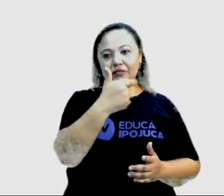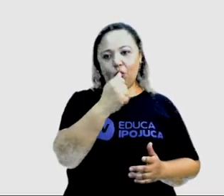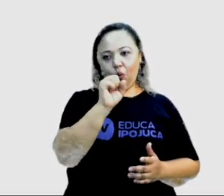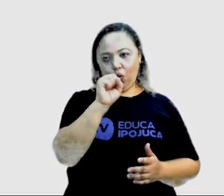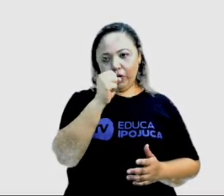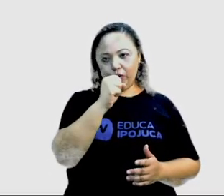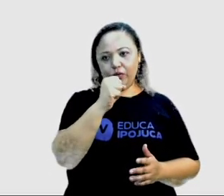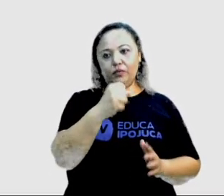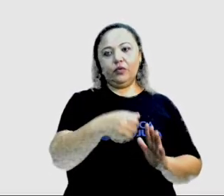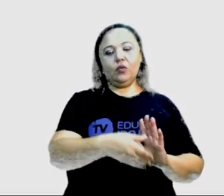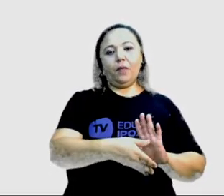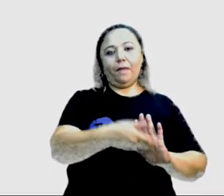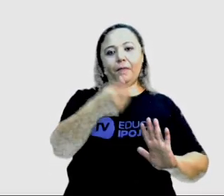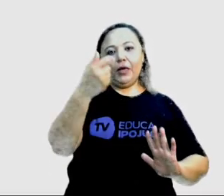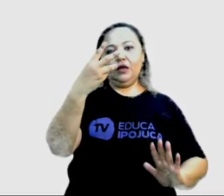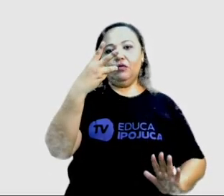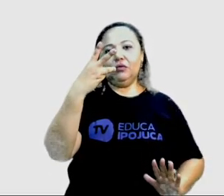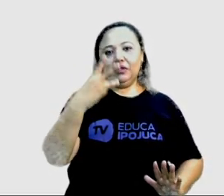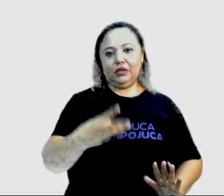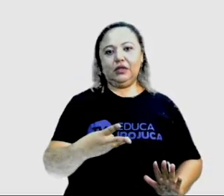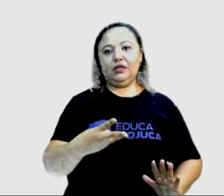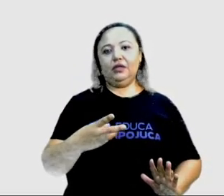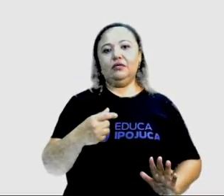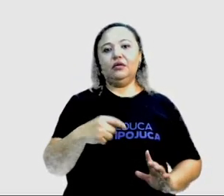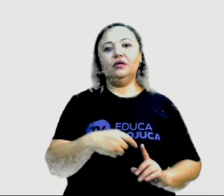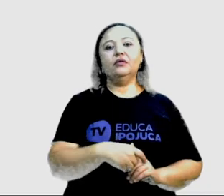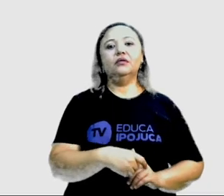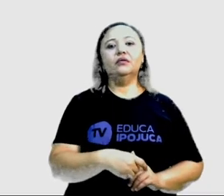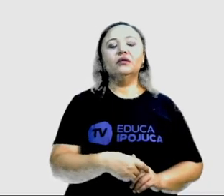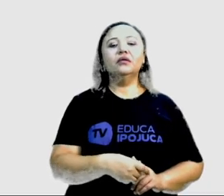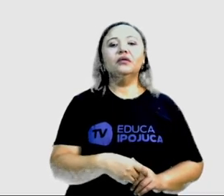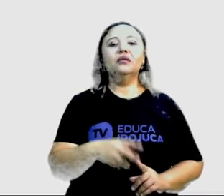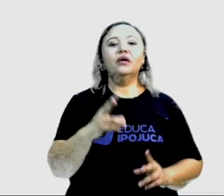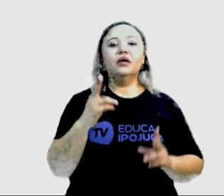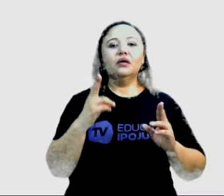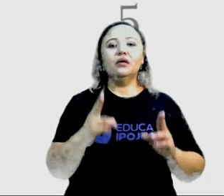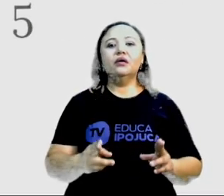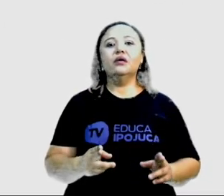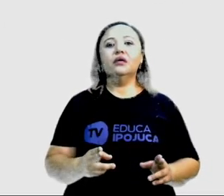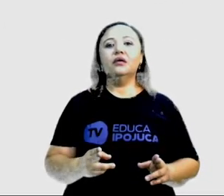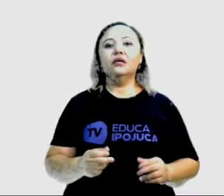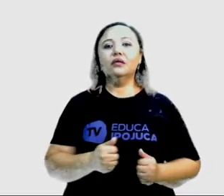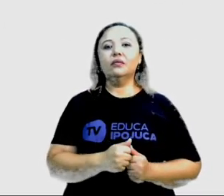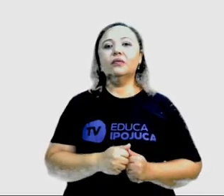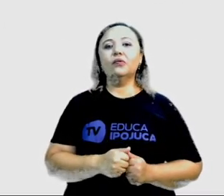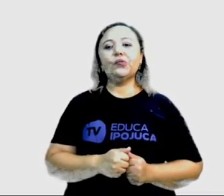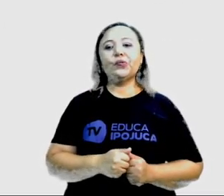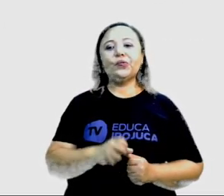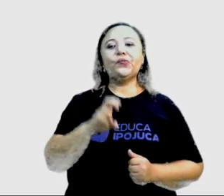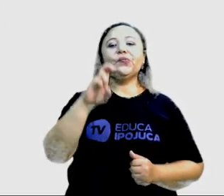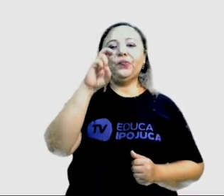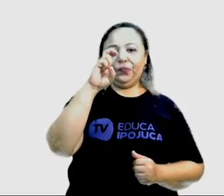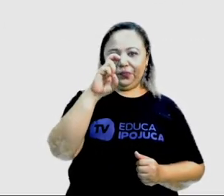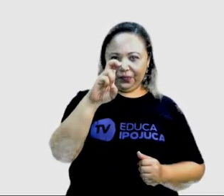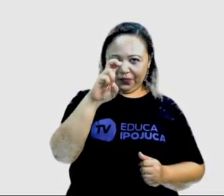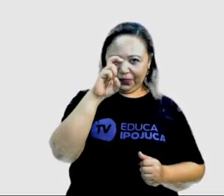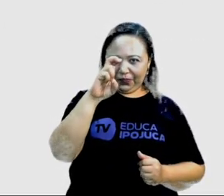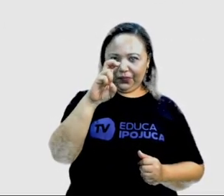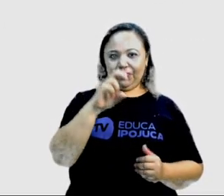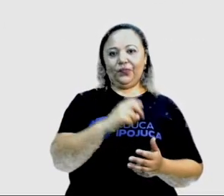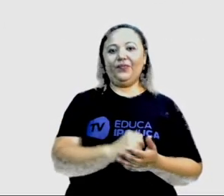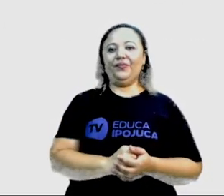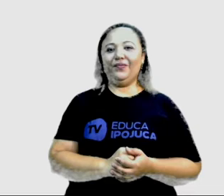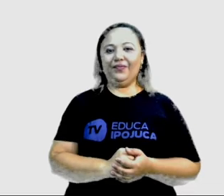8 menos 3. 8 menos 3 é igual a? Isso mesmo, pessoal.